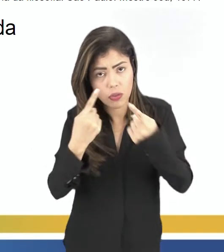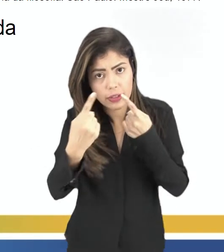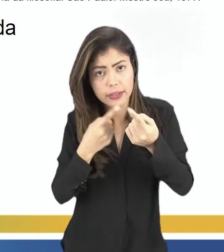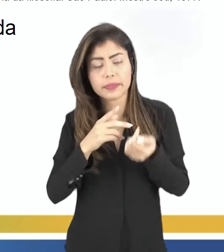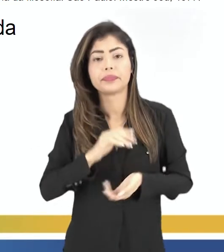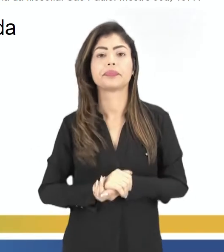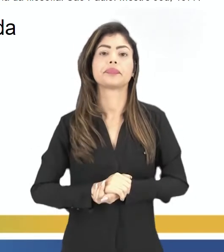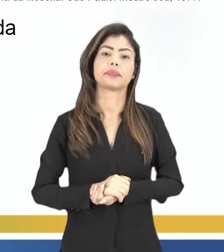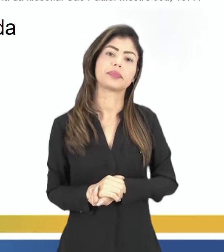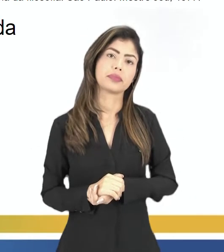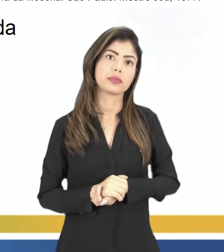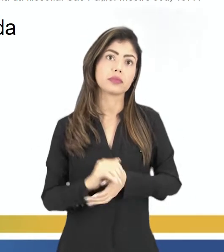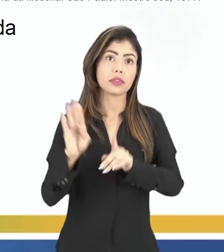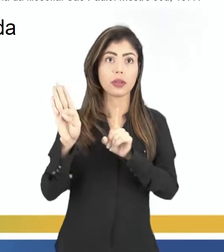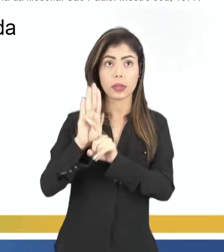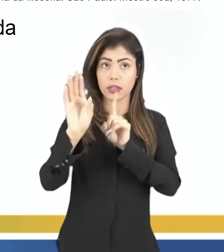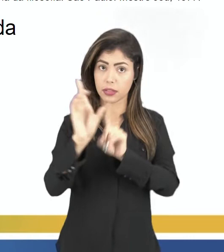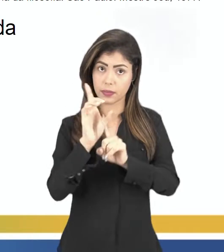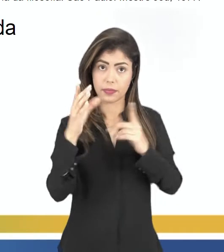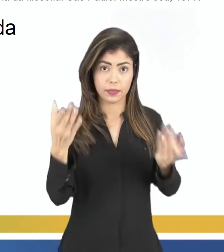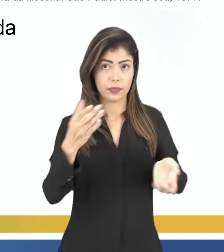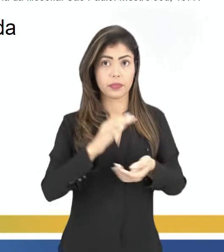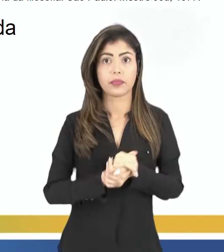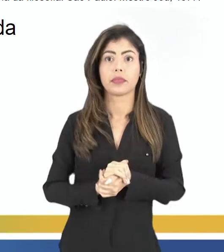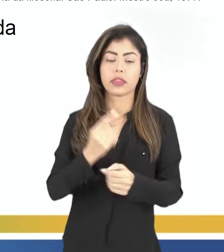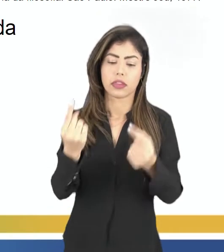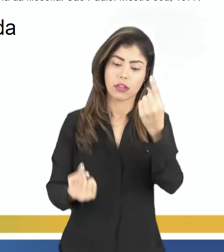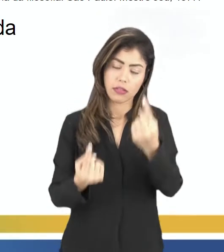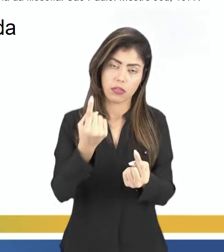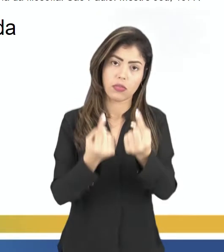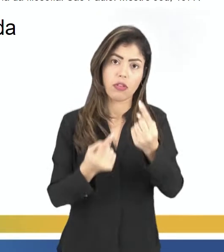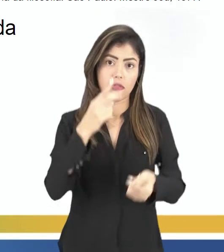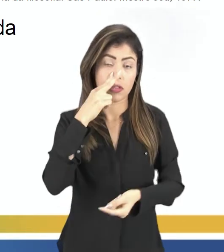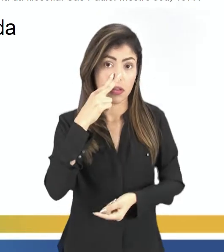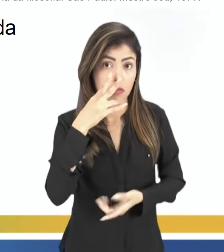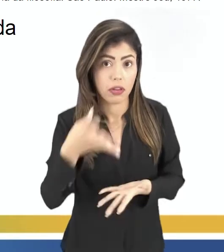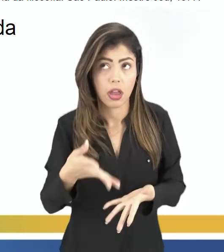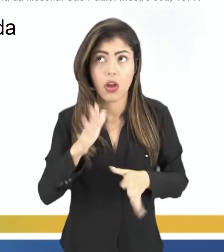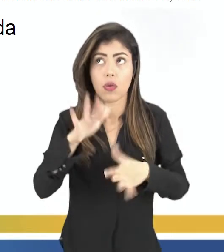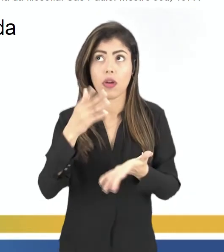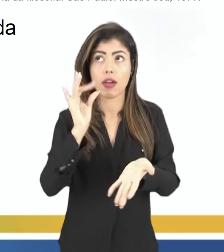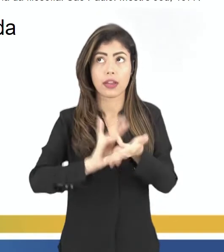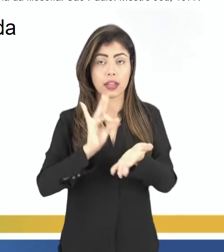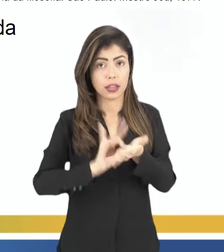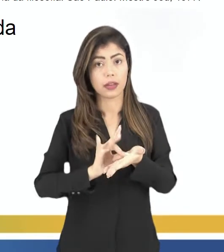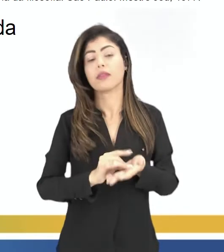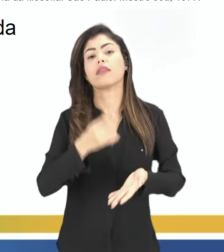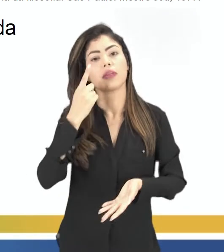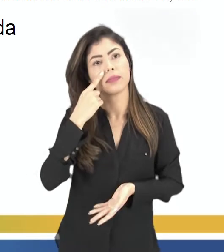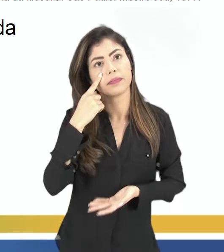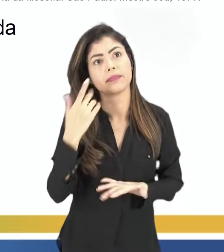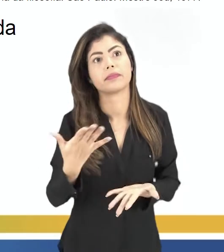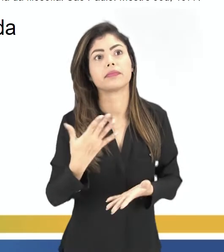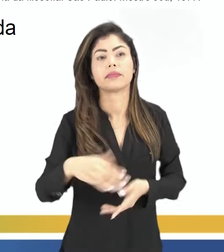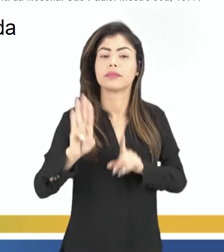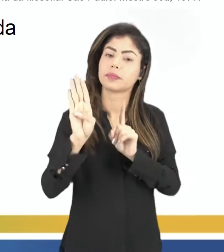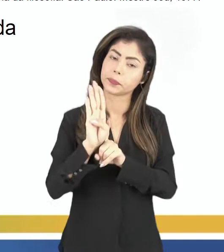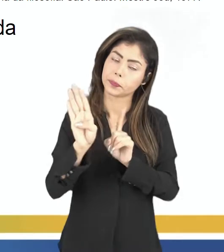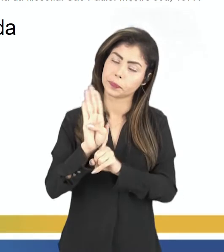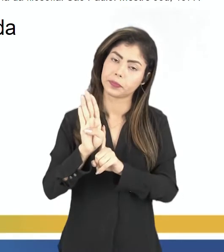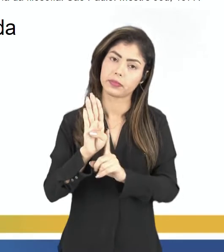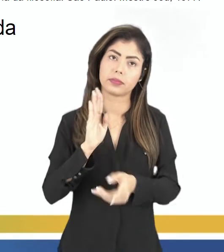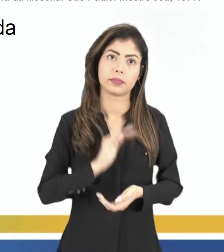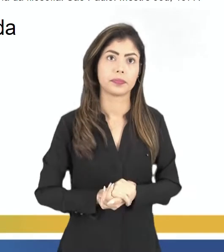duas alternativas, né? Ou é a B ou é a C. E aí, entre essas duas, você examina qual é a verdadeira. Vamos conferir É a letra B,